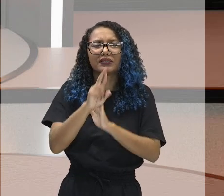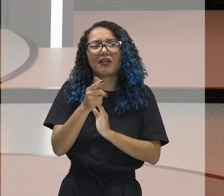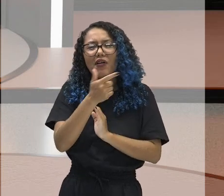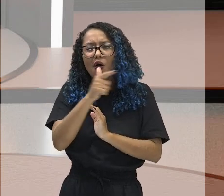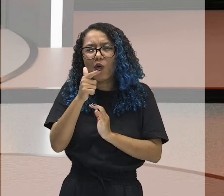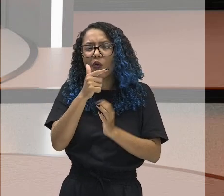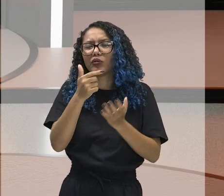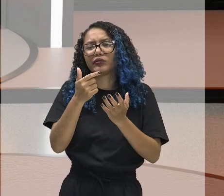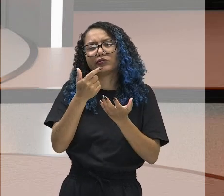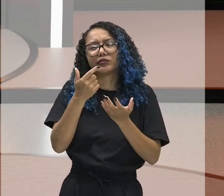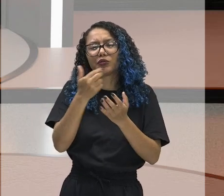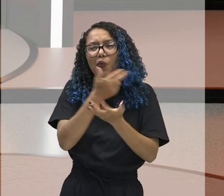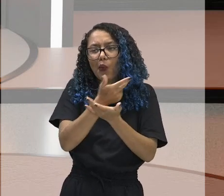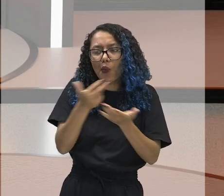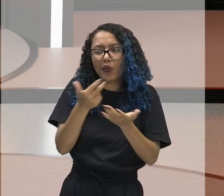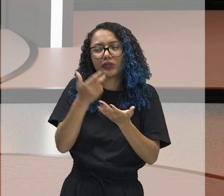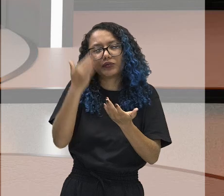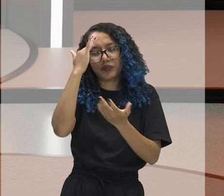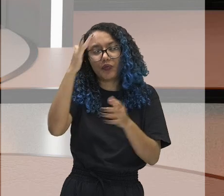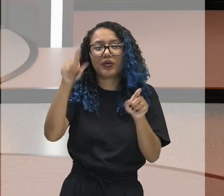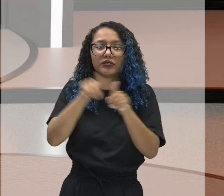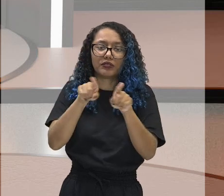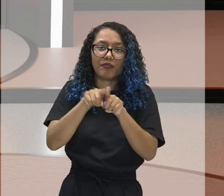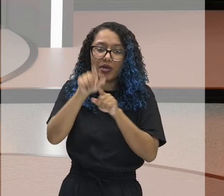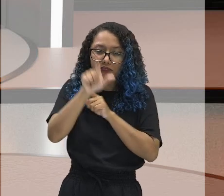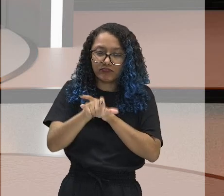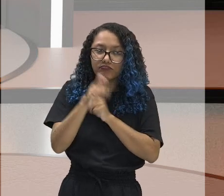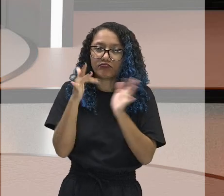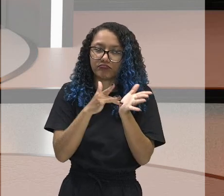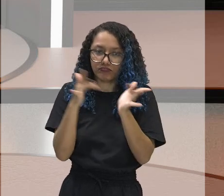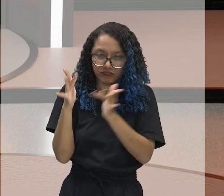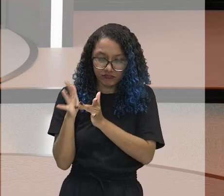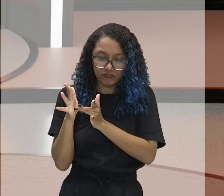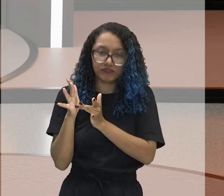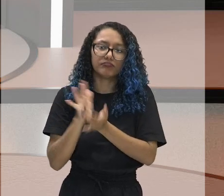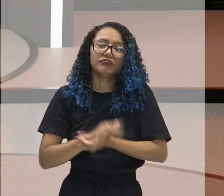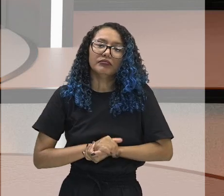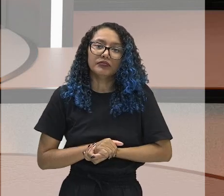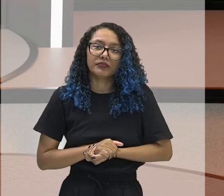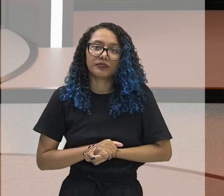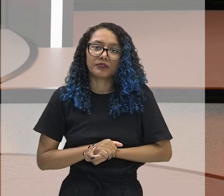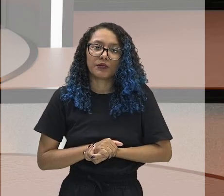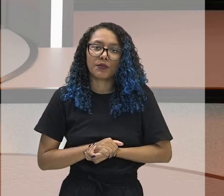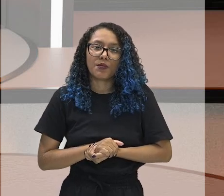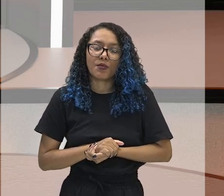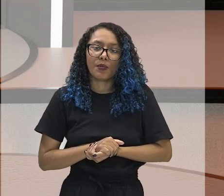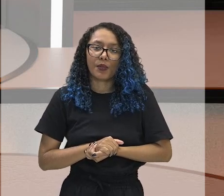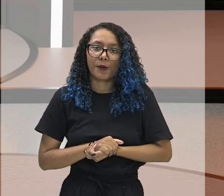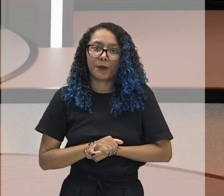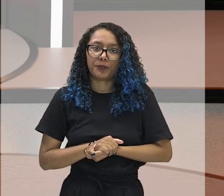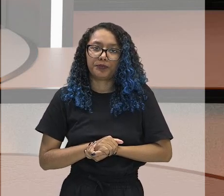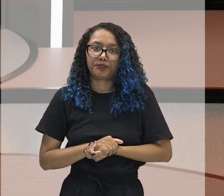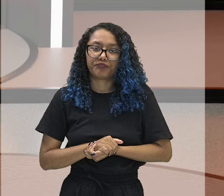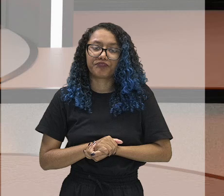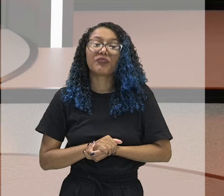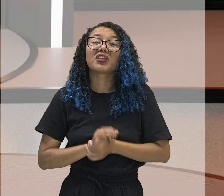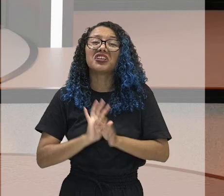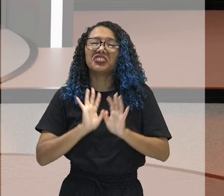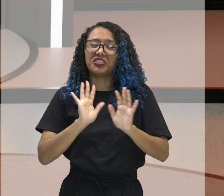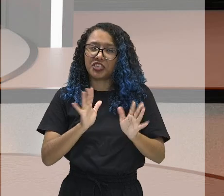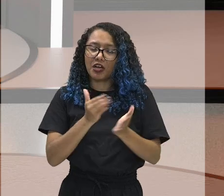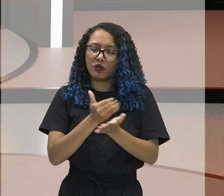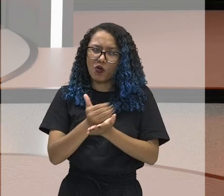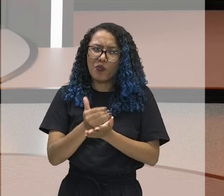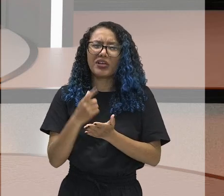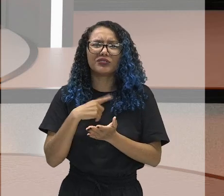Cristo. Portanto, a gente está vendo que a partir desse momento já existia uma grande desavença entre a forma